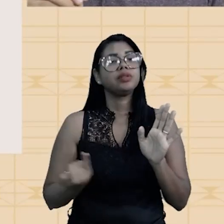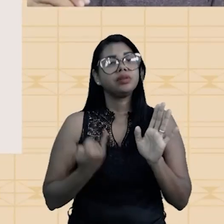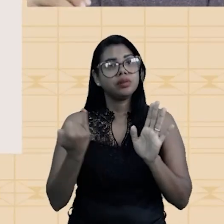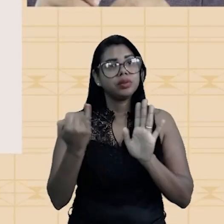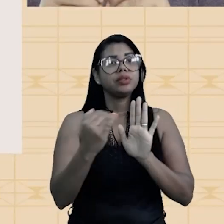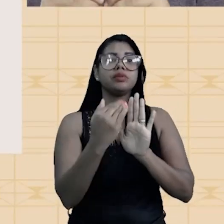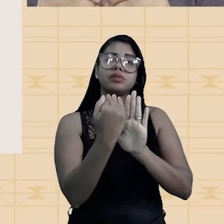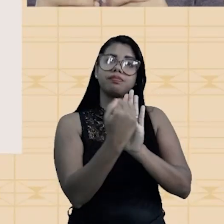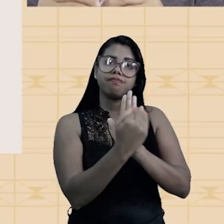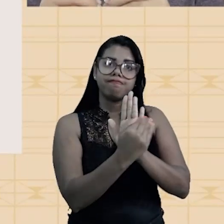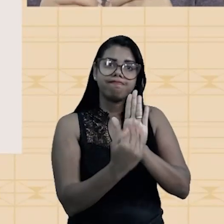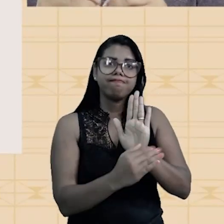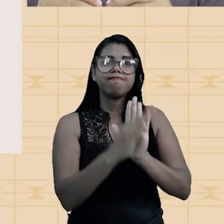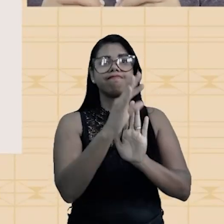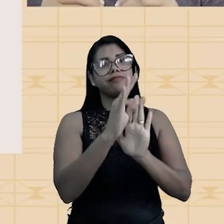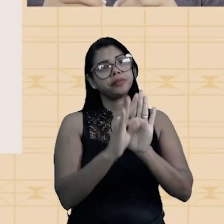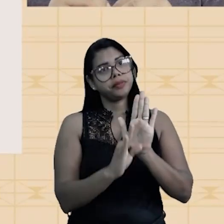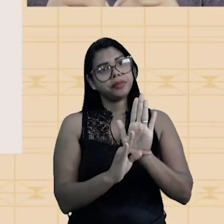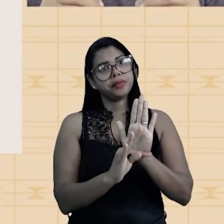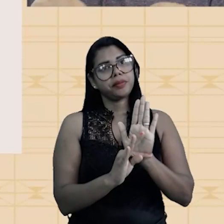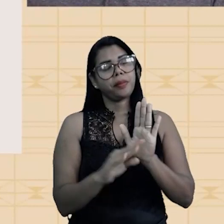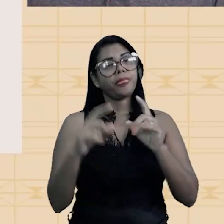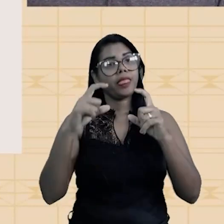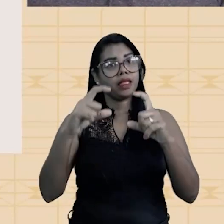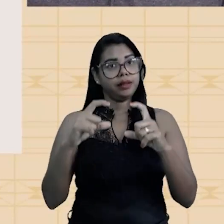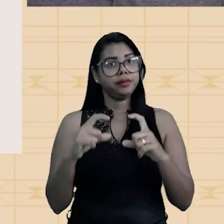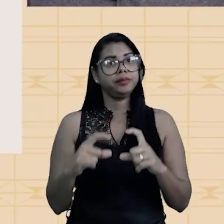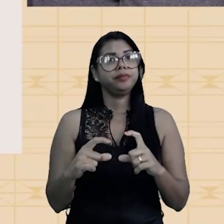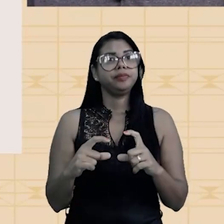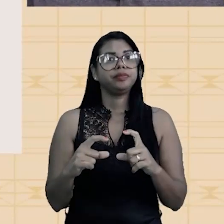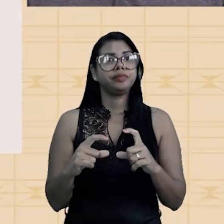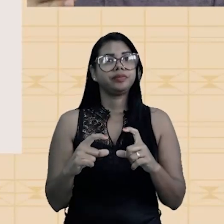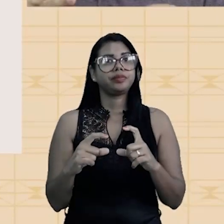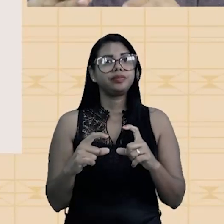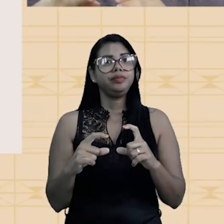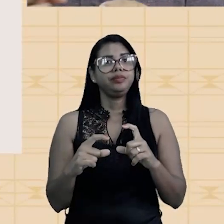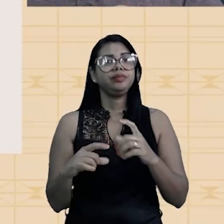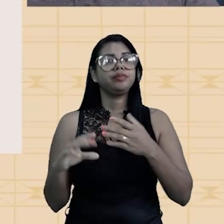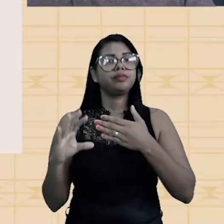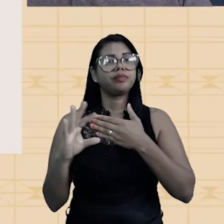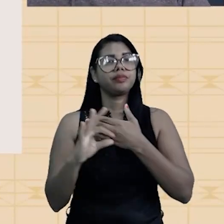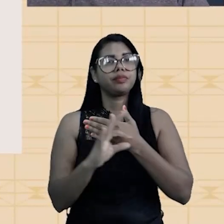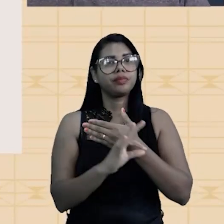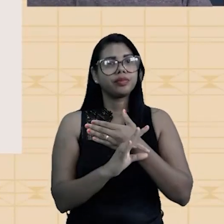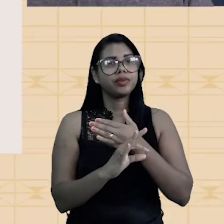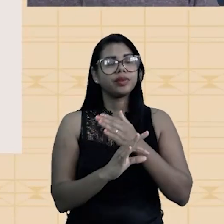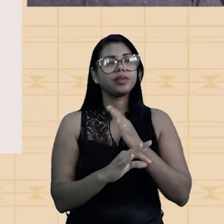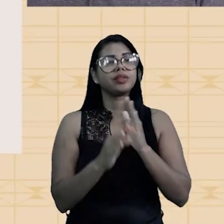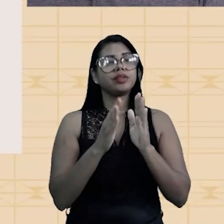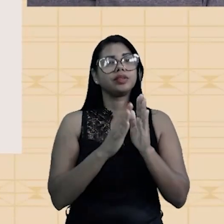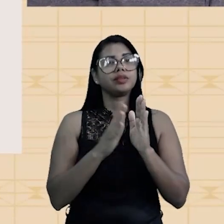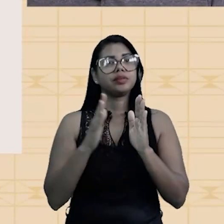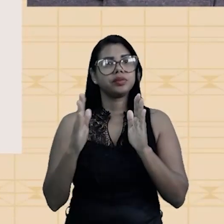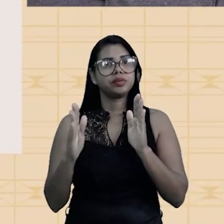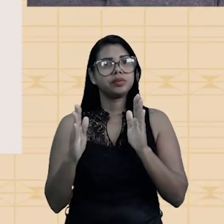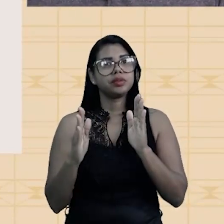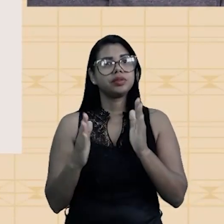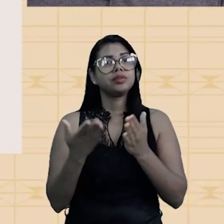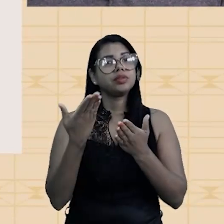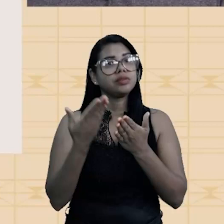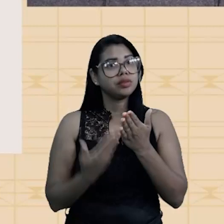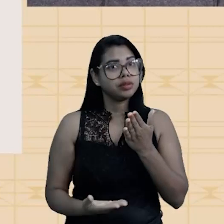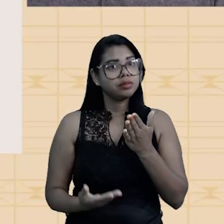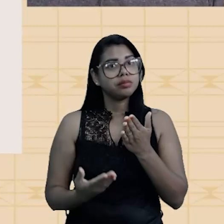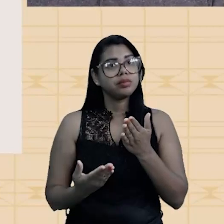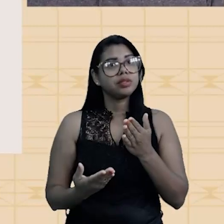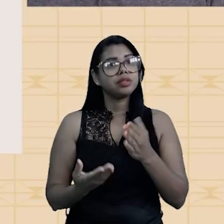se você não coloca entre os parágrafos um elemento coesivo, assim como entre os períodos, você vai perdendo a competência